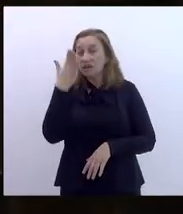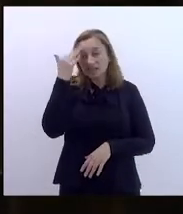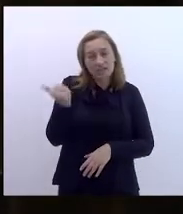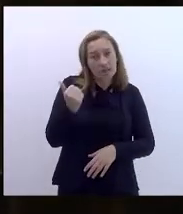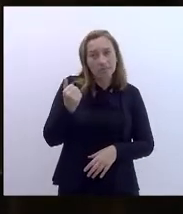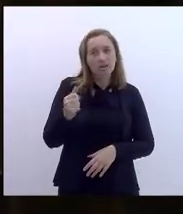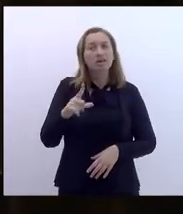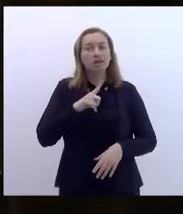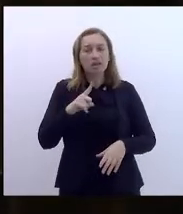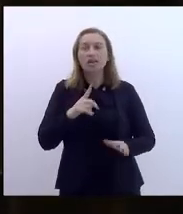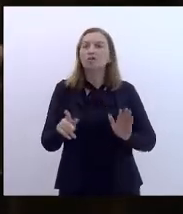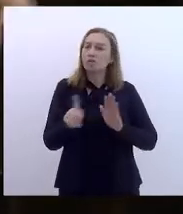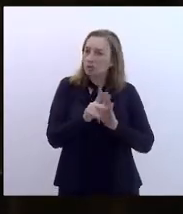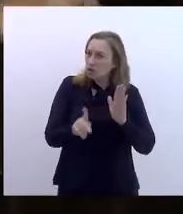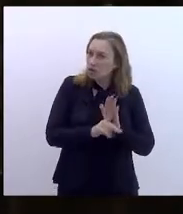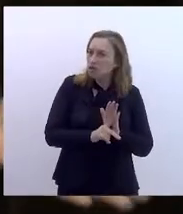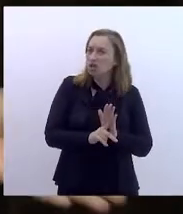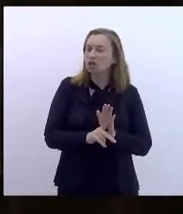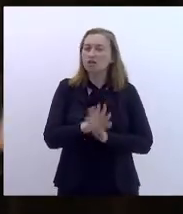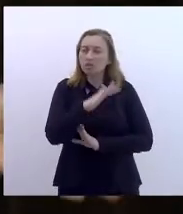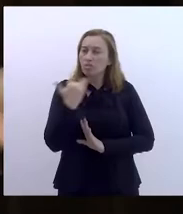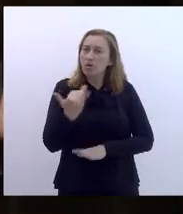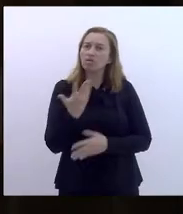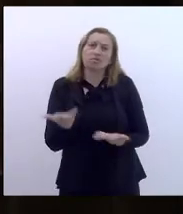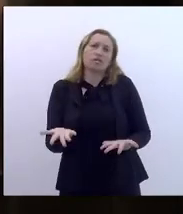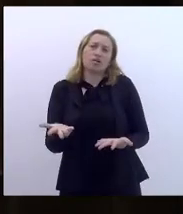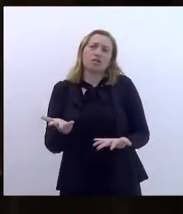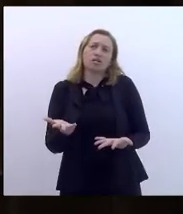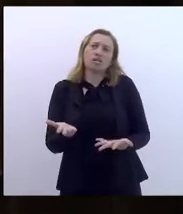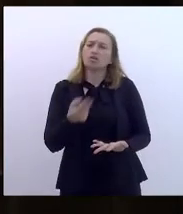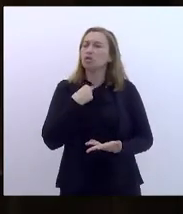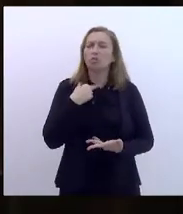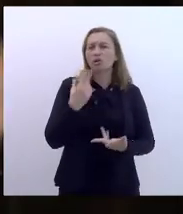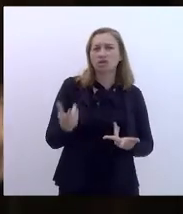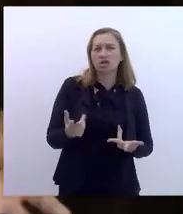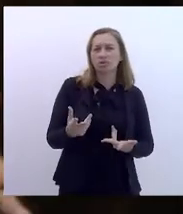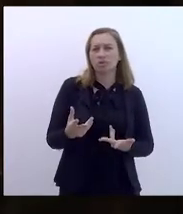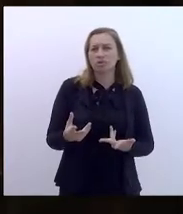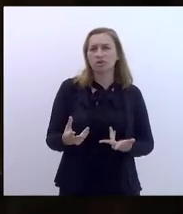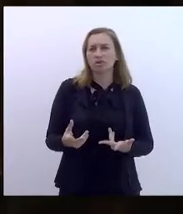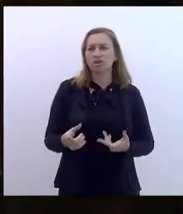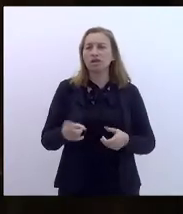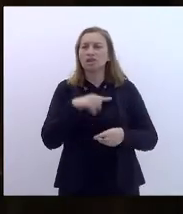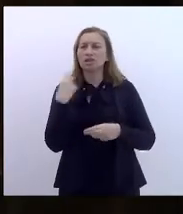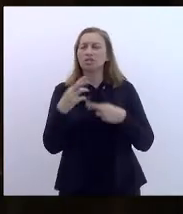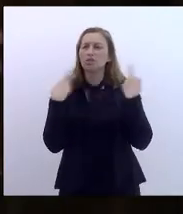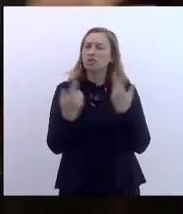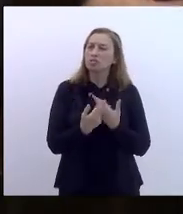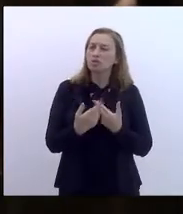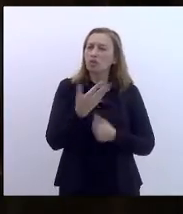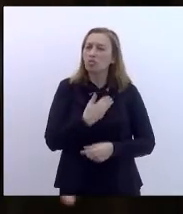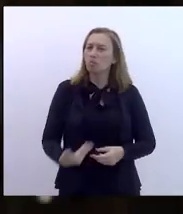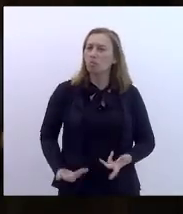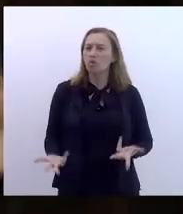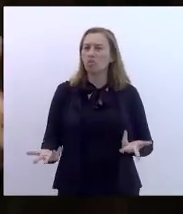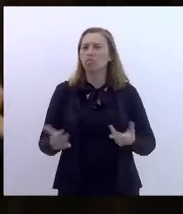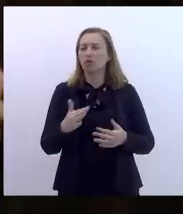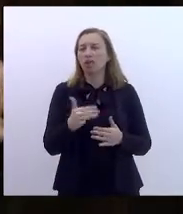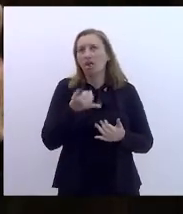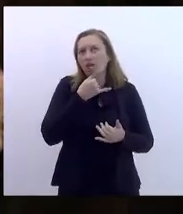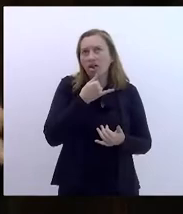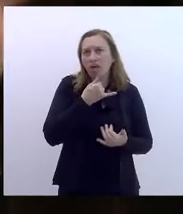saber que existe um projeto de extermínio hora não podemos fazer as nossas audiências públicas um muro de